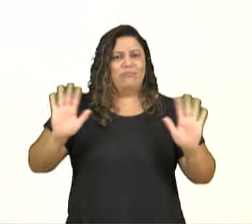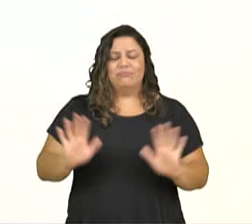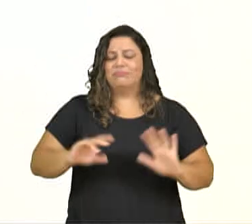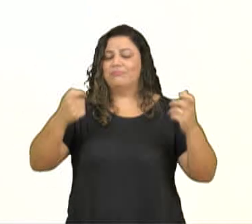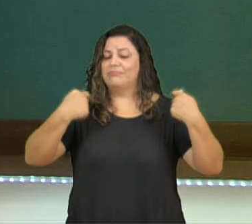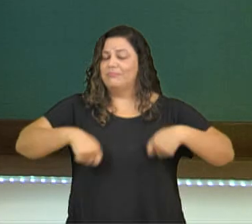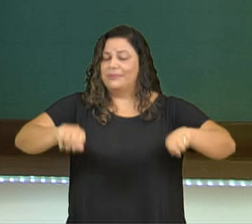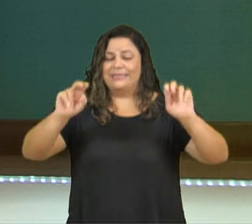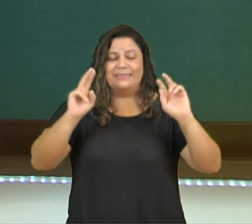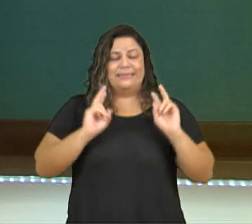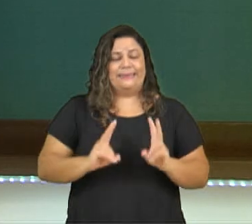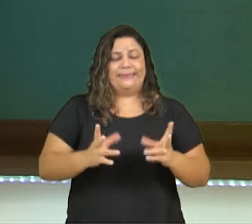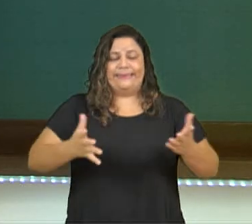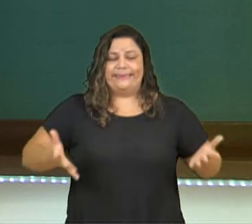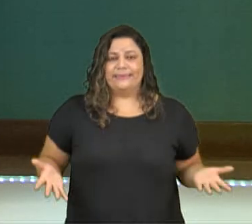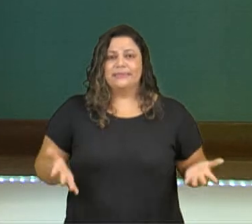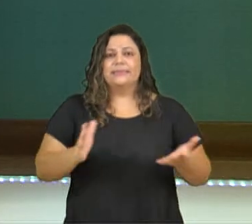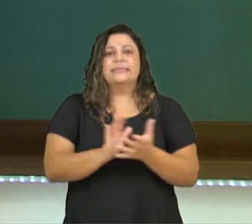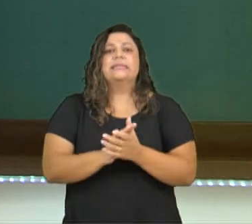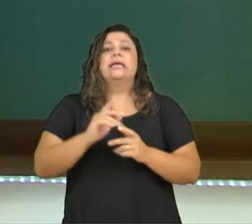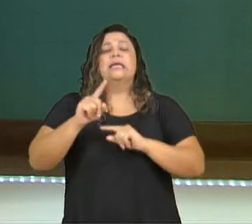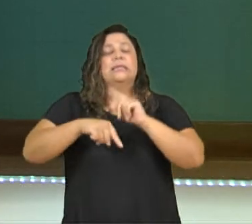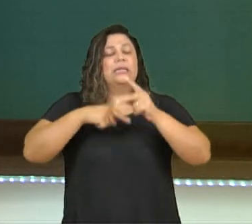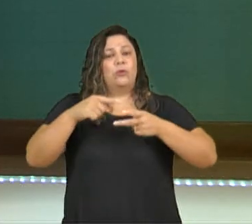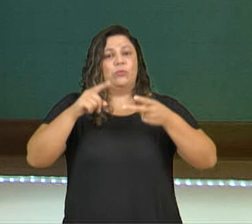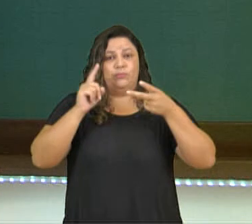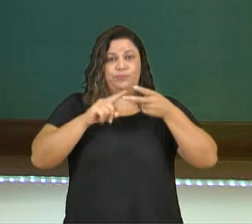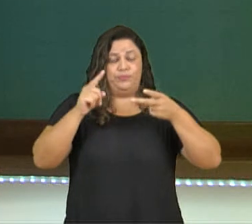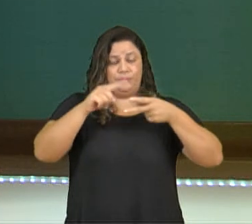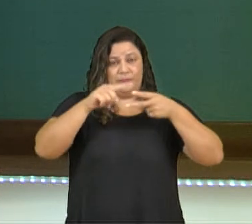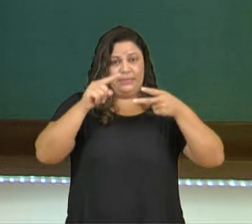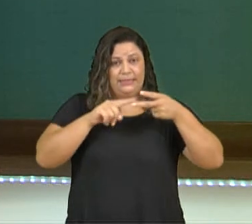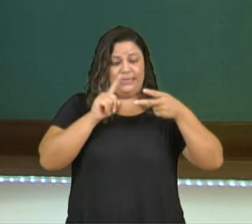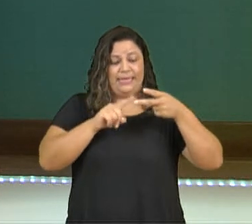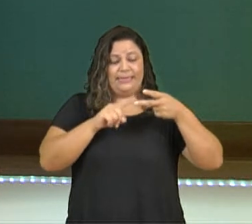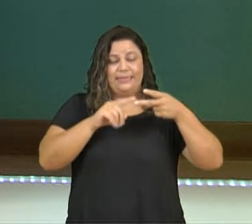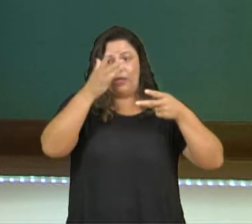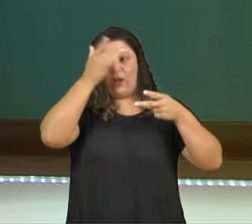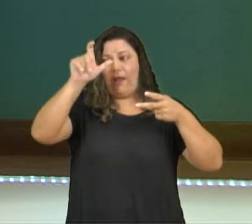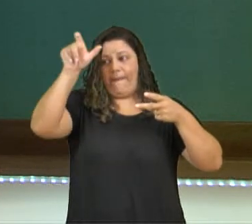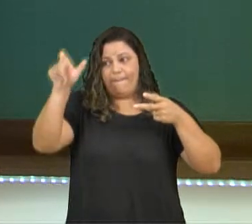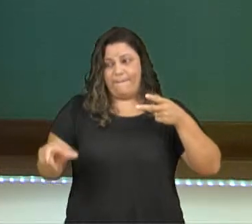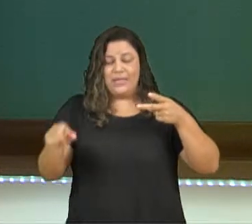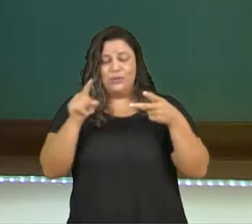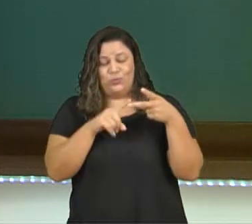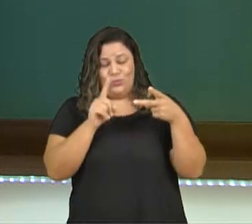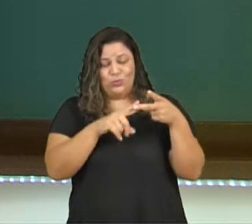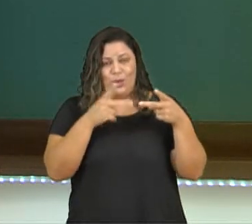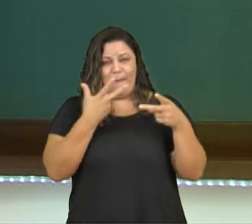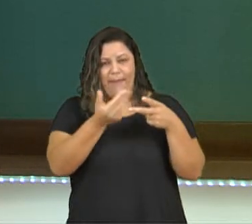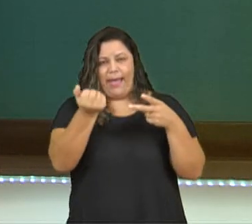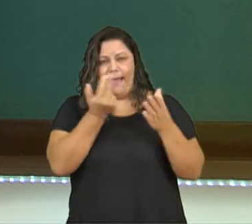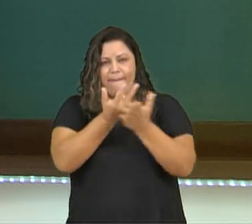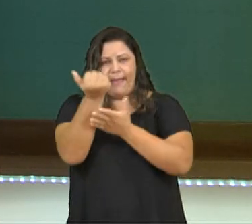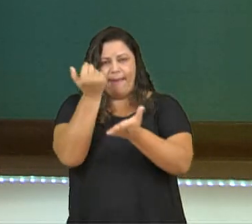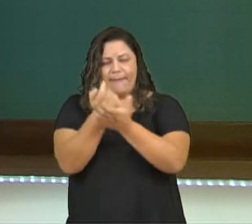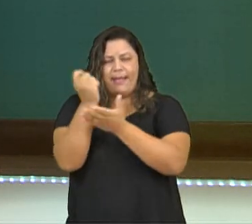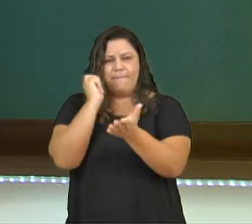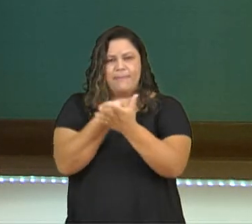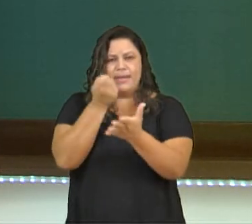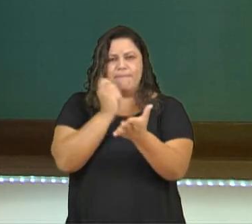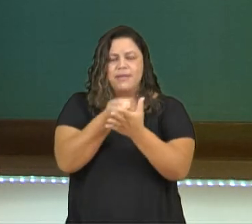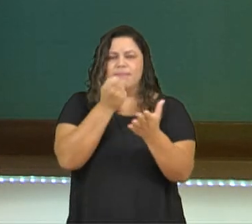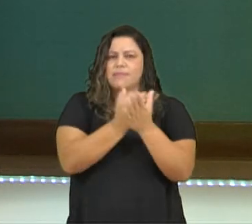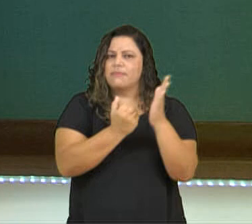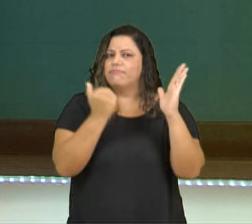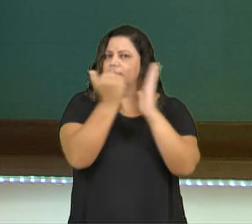e bens duráveis. Então, quando a gente está falando numa pessoa consumista, ou estamos falando do consumismo, estamos nos referindo